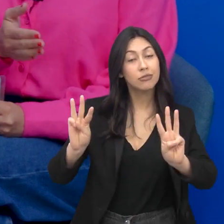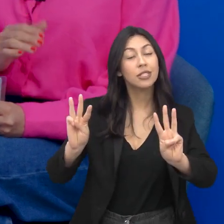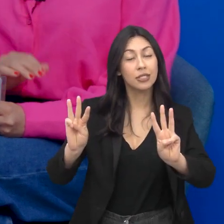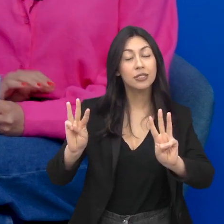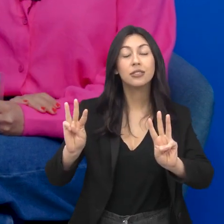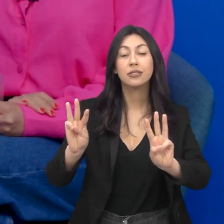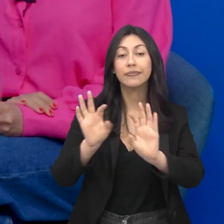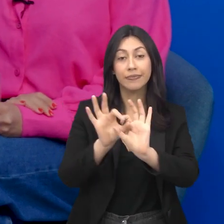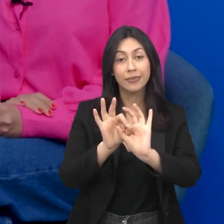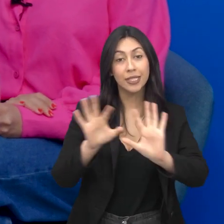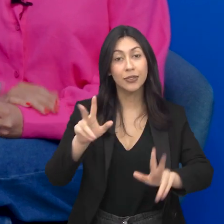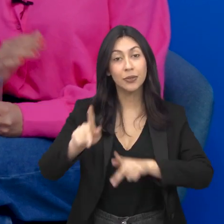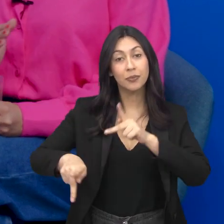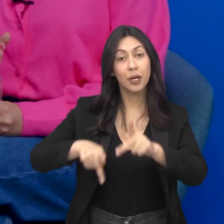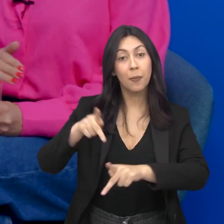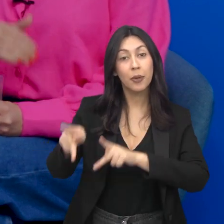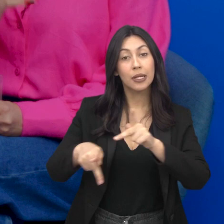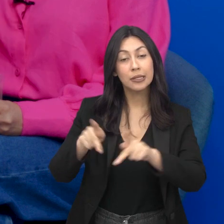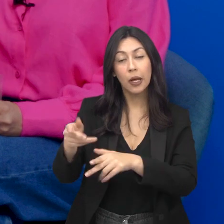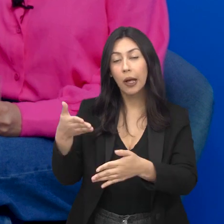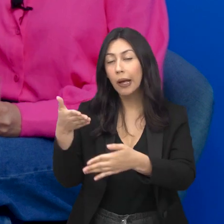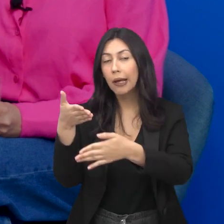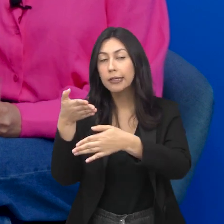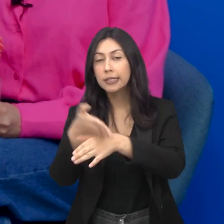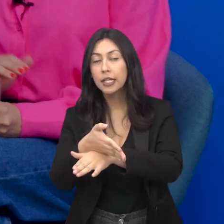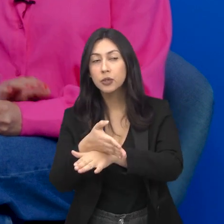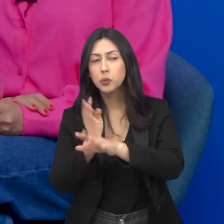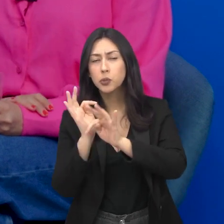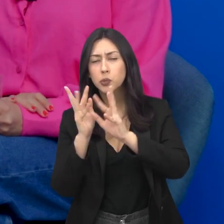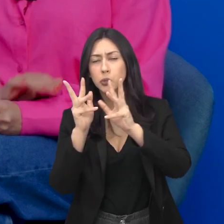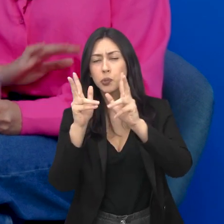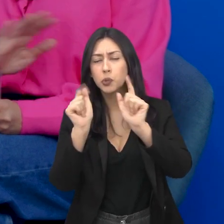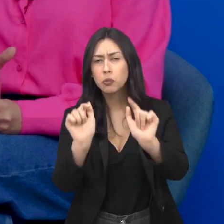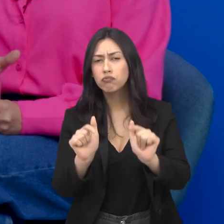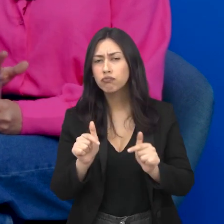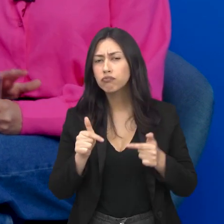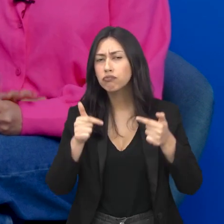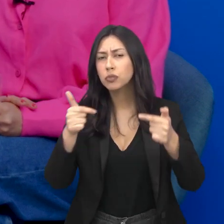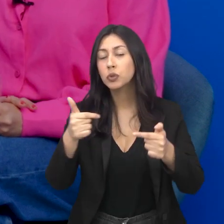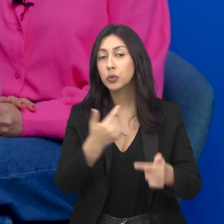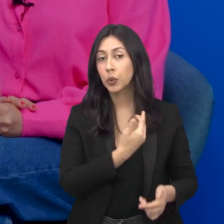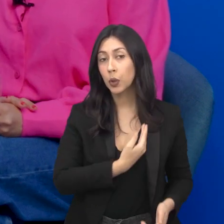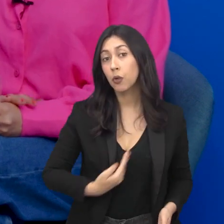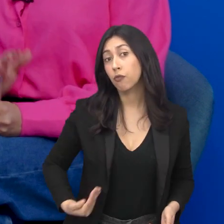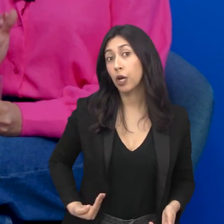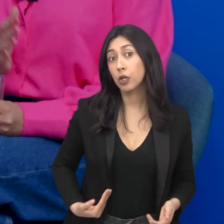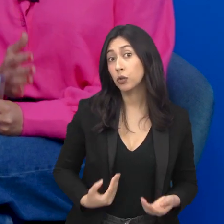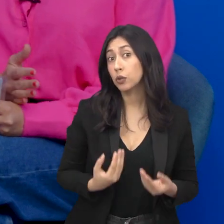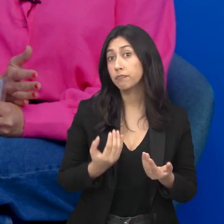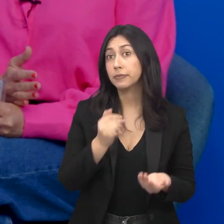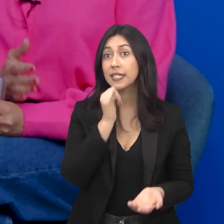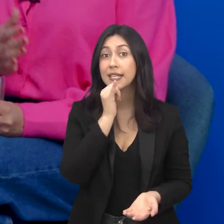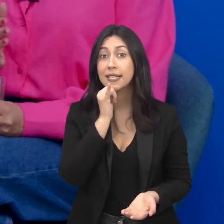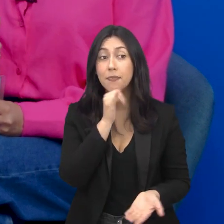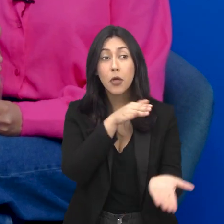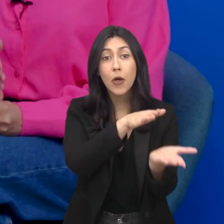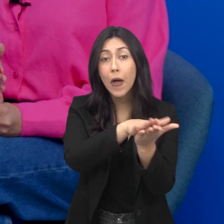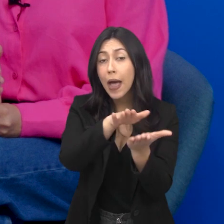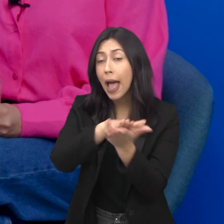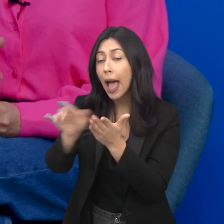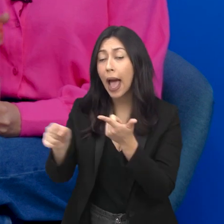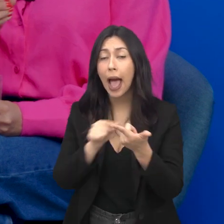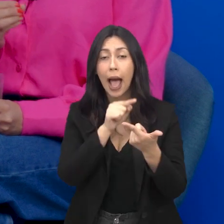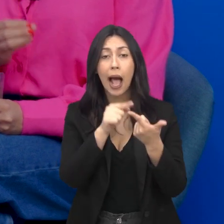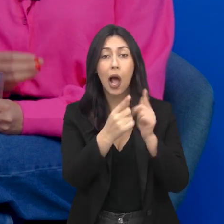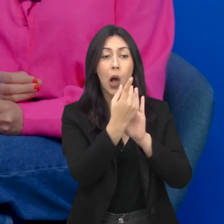online que estão disponíveis para a população ter acesso a todas as ações do poder público, como gastos,